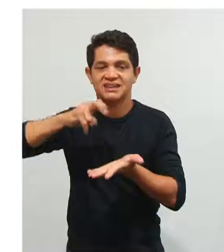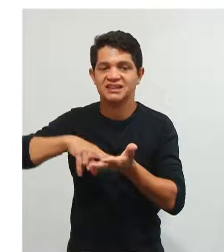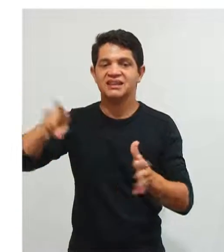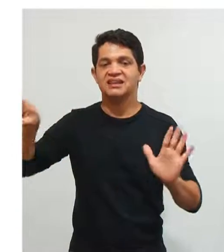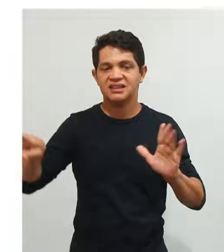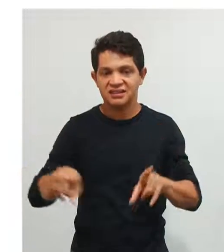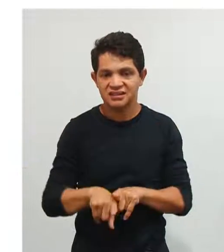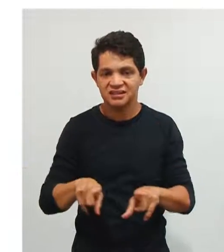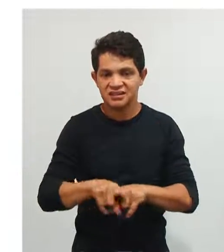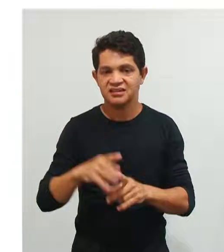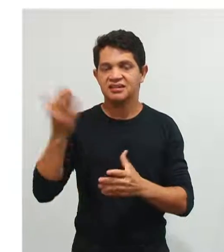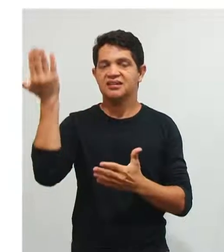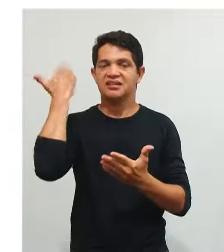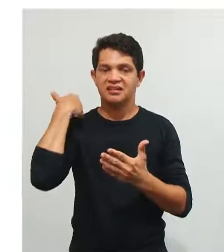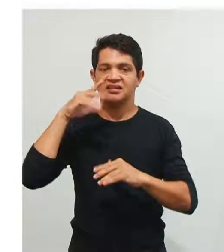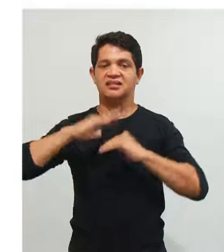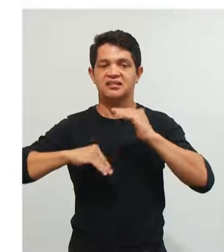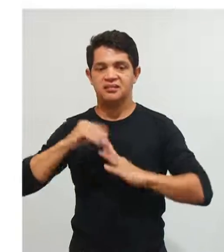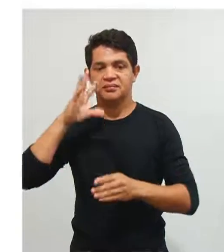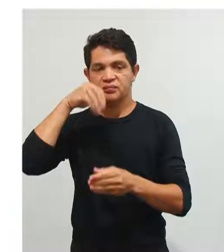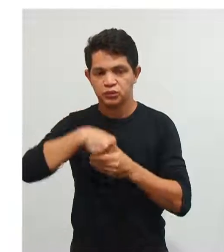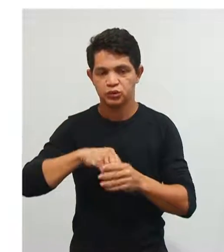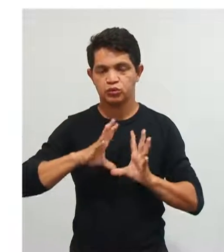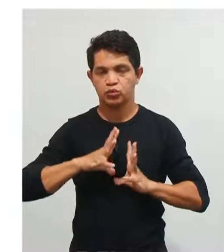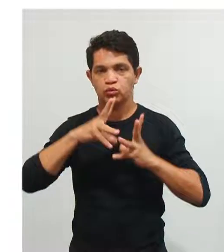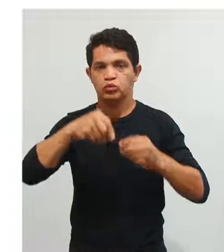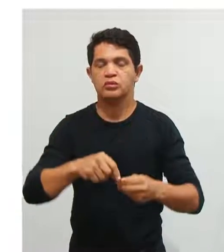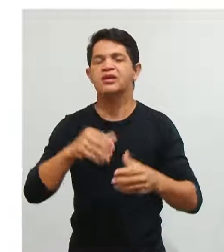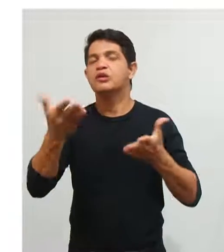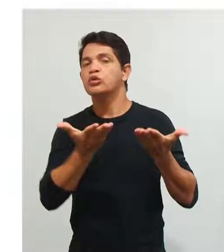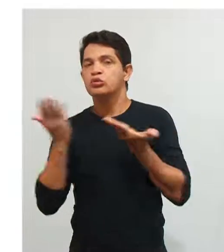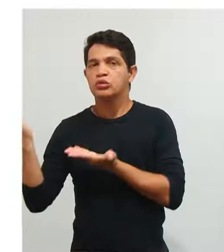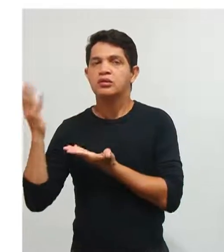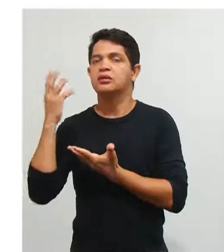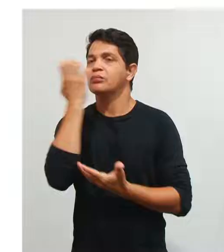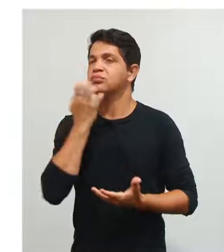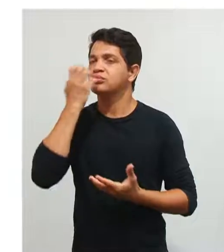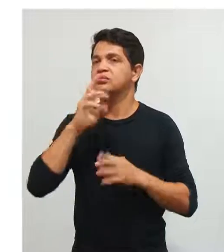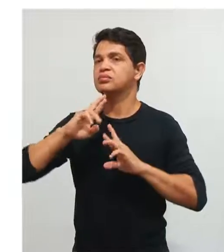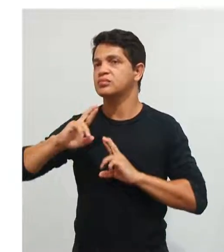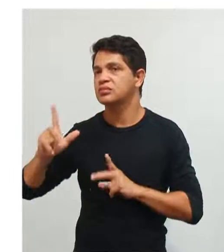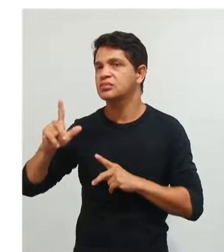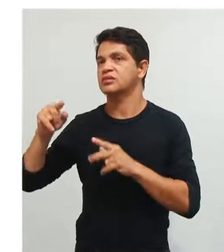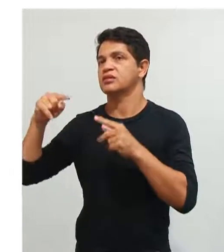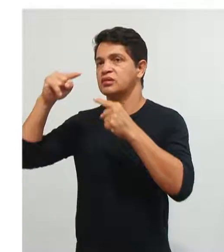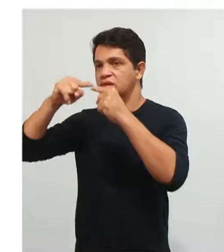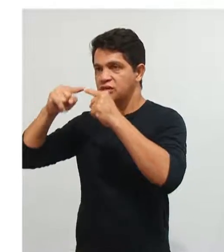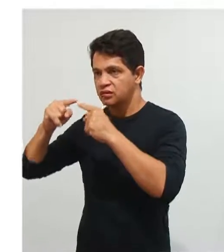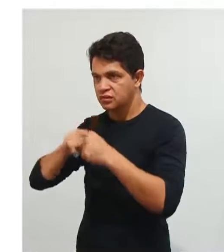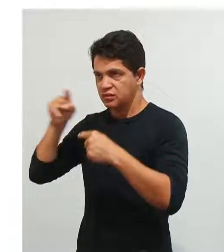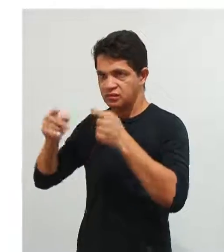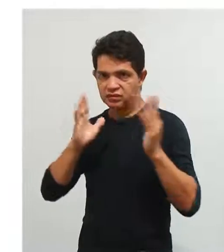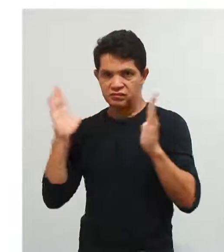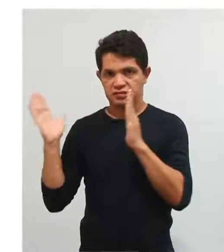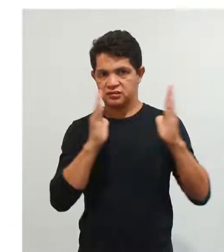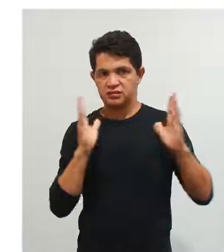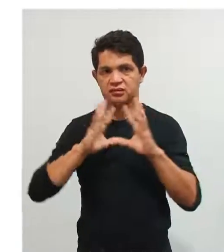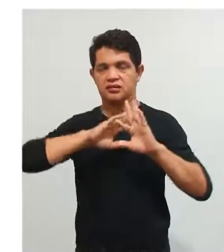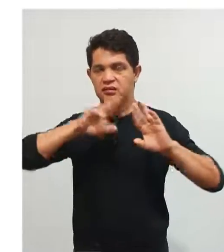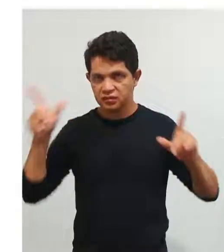também, e Atrás do Trio Elétrico. Ouça, são músicas típicas desse período da